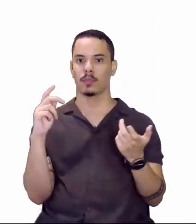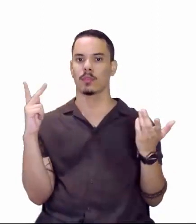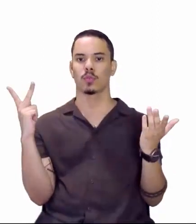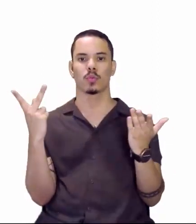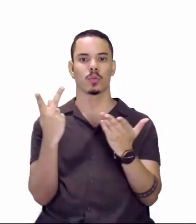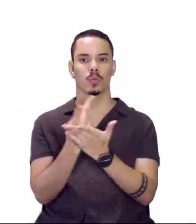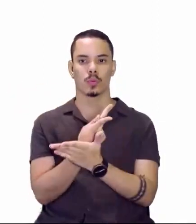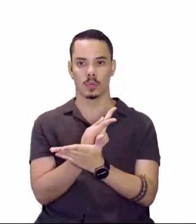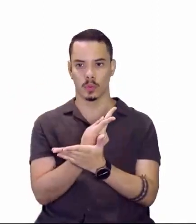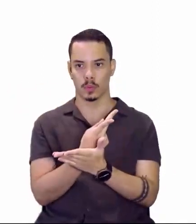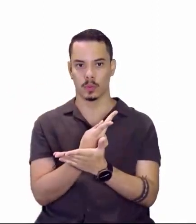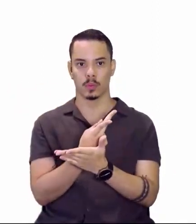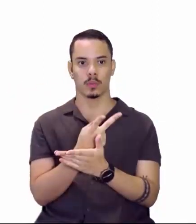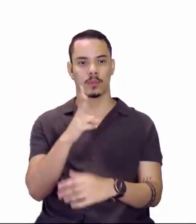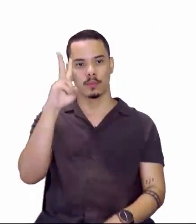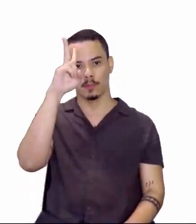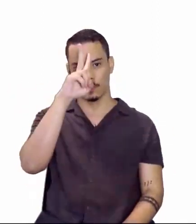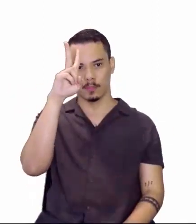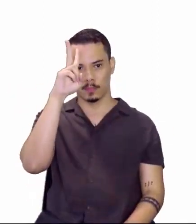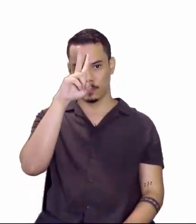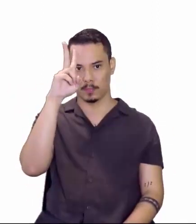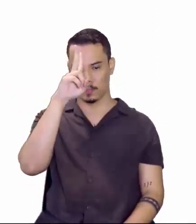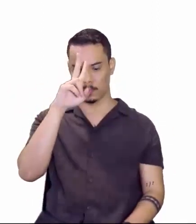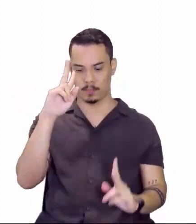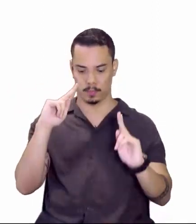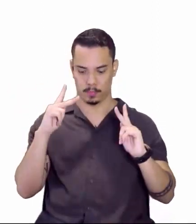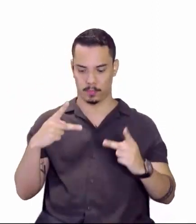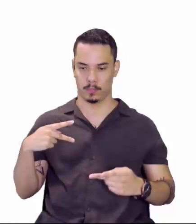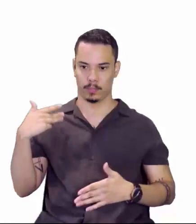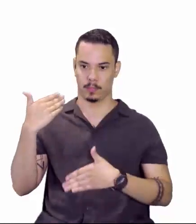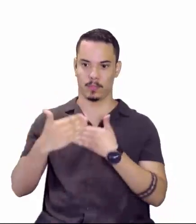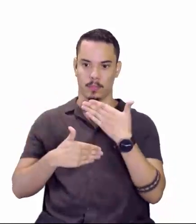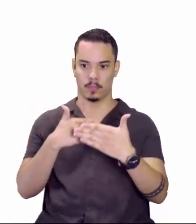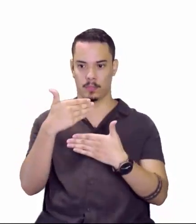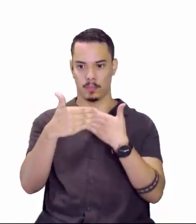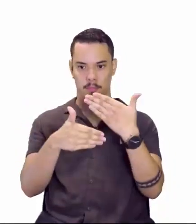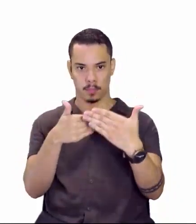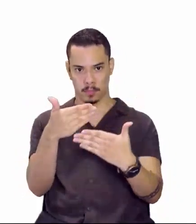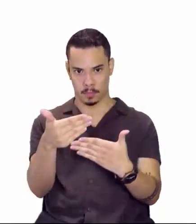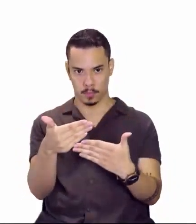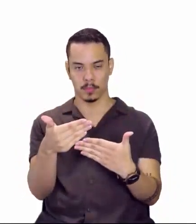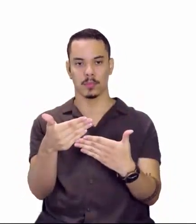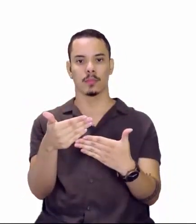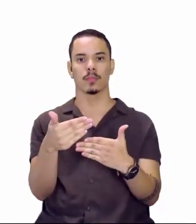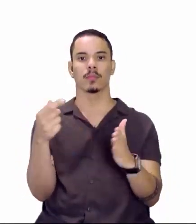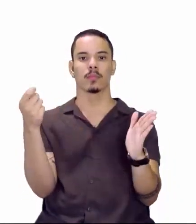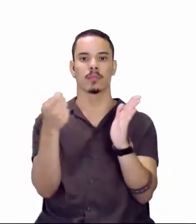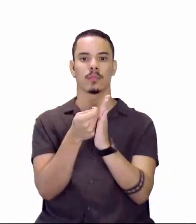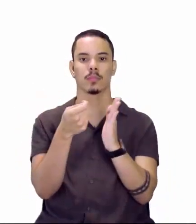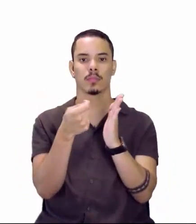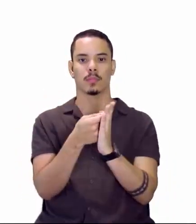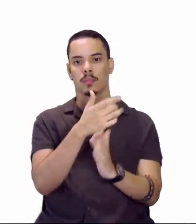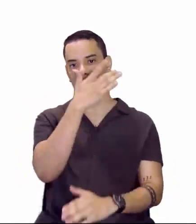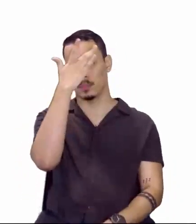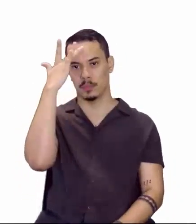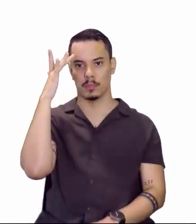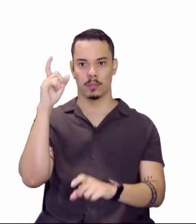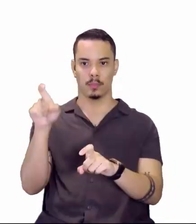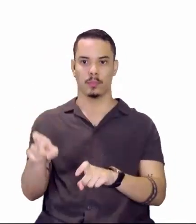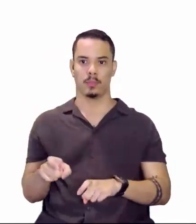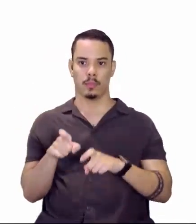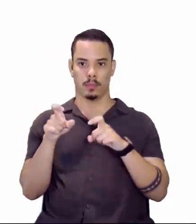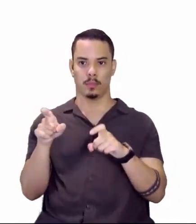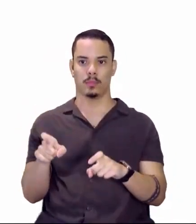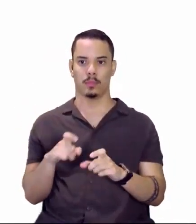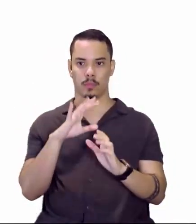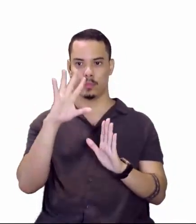que ocorreu ao longo da história da humanidade obrigou os agricultores